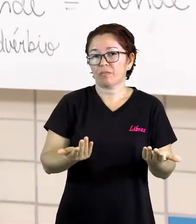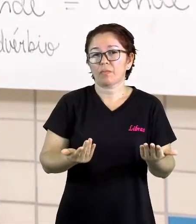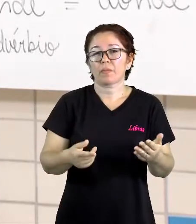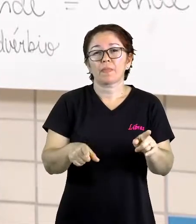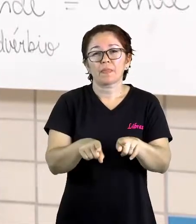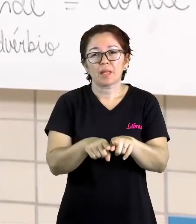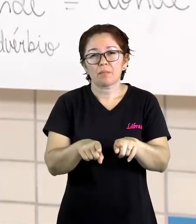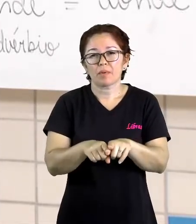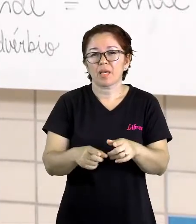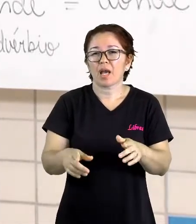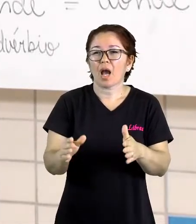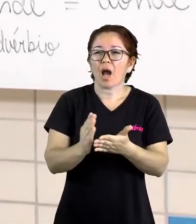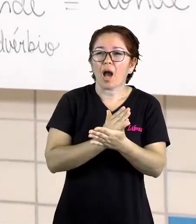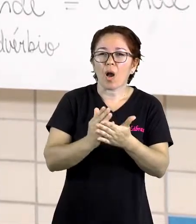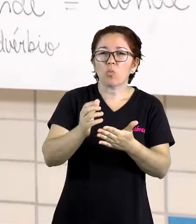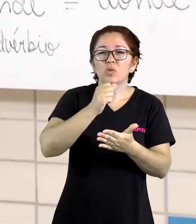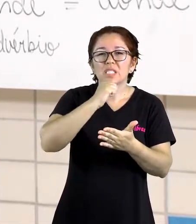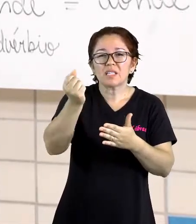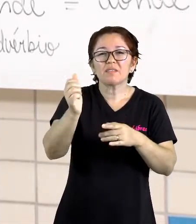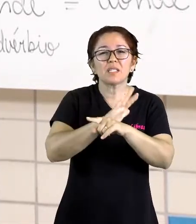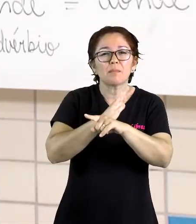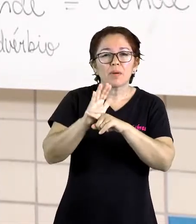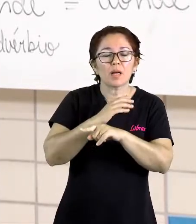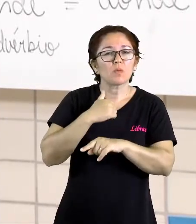Então, há uma diversidade muito grande